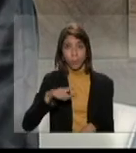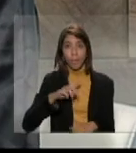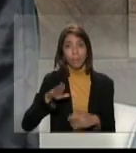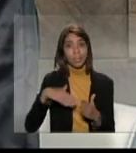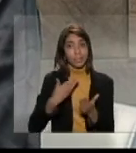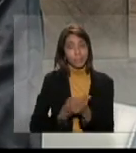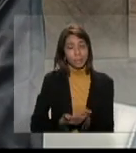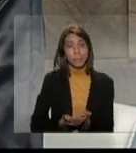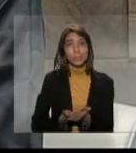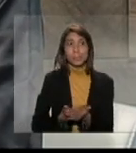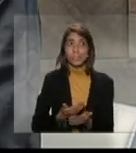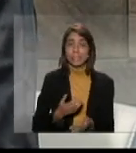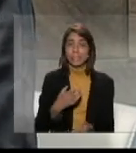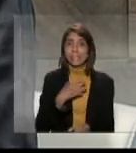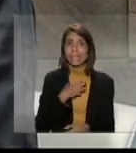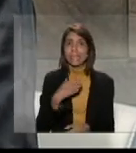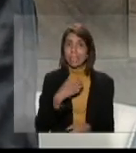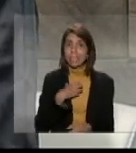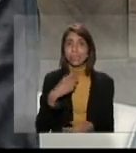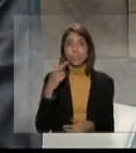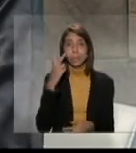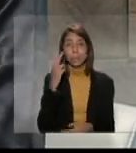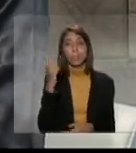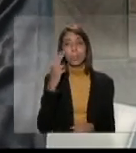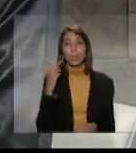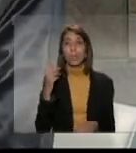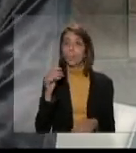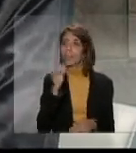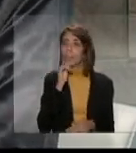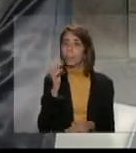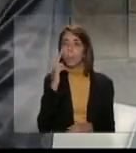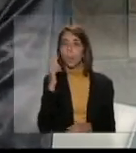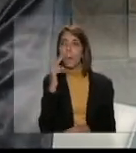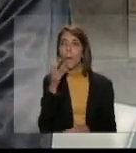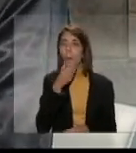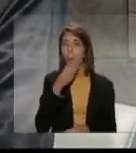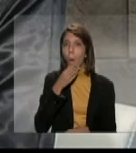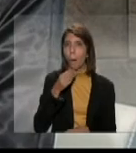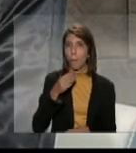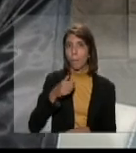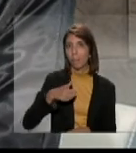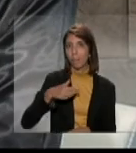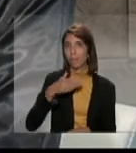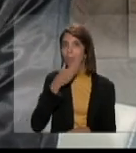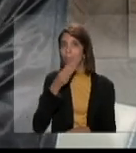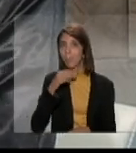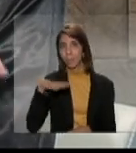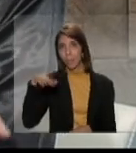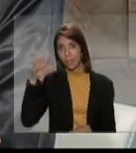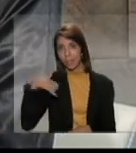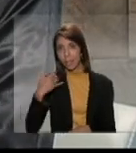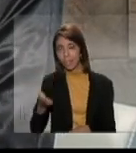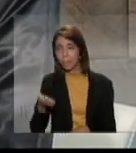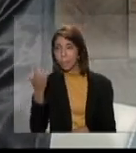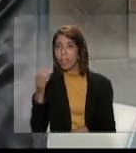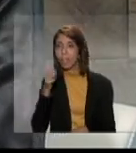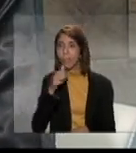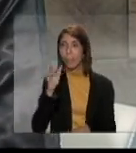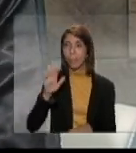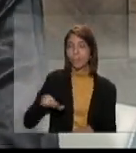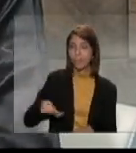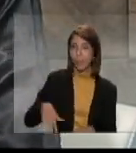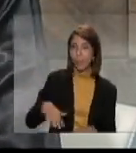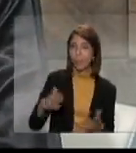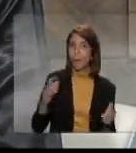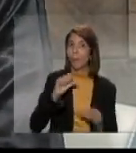ainda é um pouco assim é mais comum se aceitar que os jovens têm mulheres muito mais novas do que as mulheres sem homens muito mais jovens é